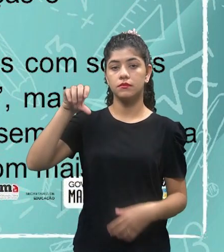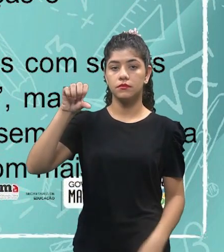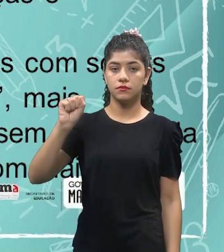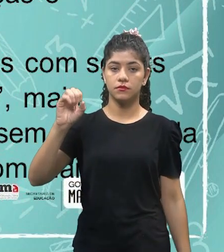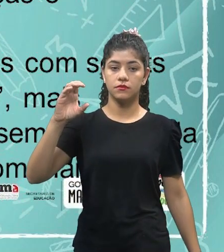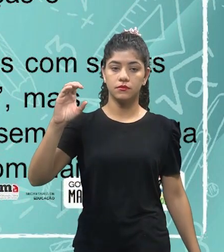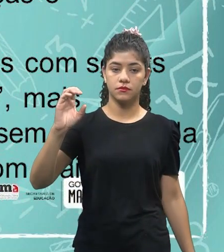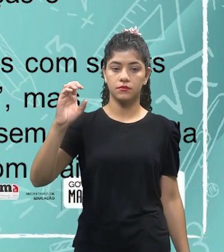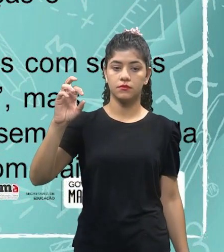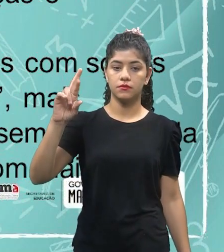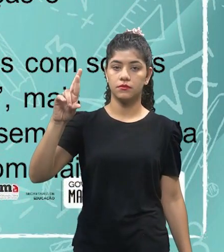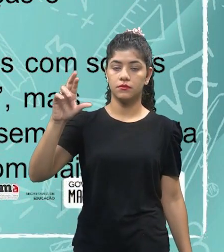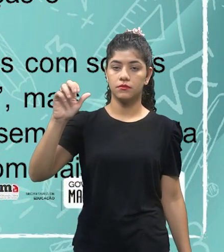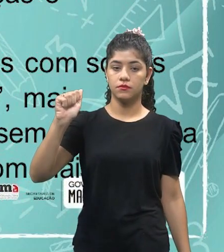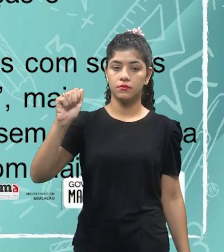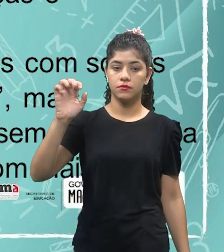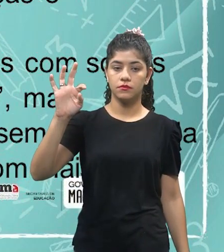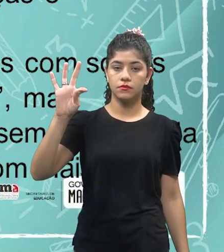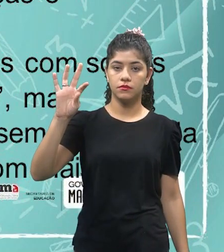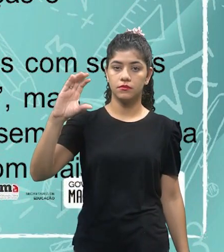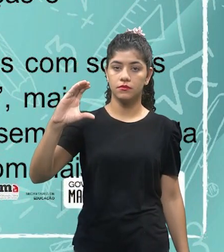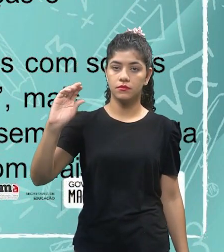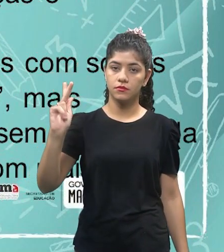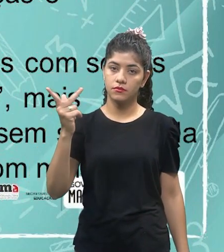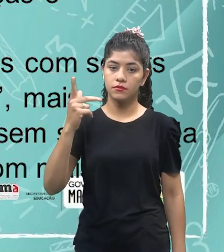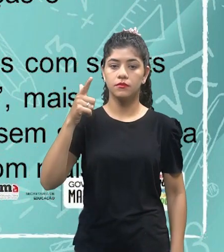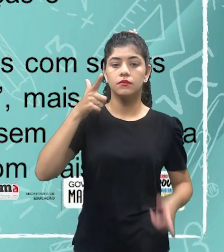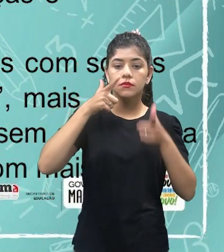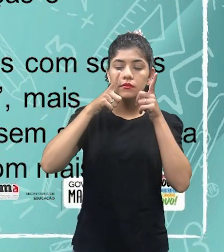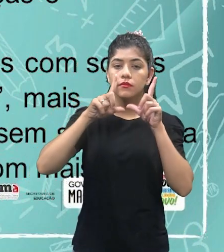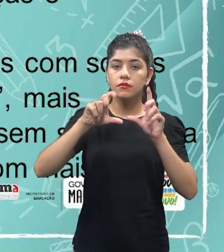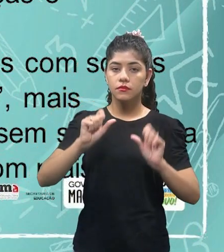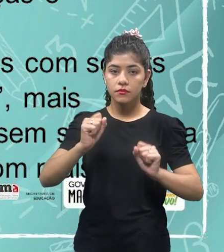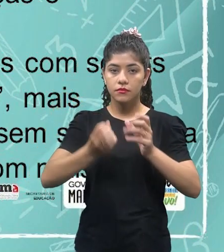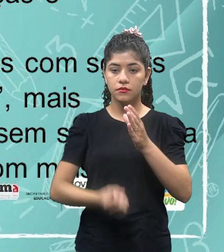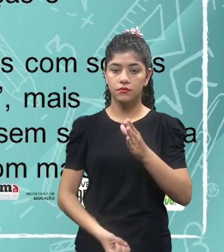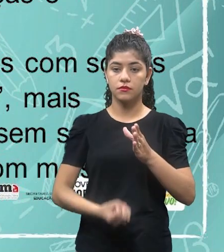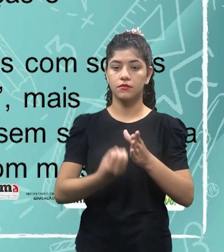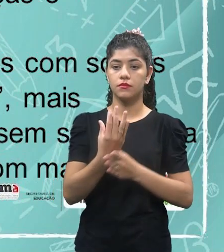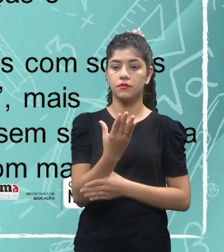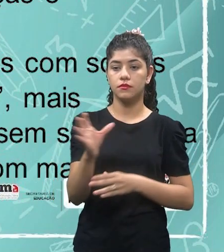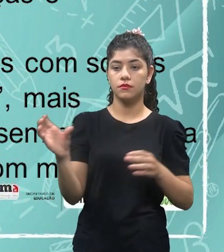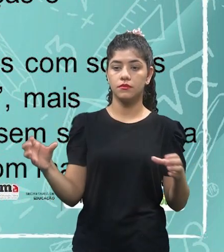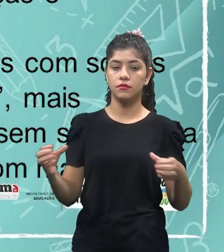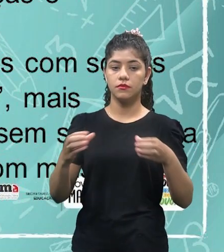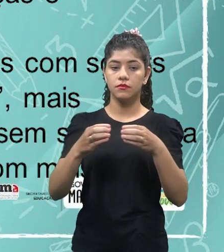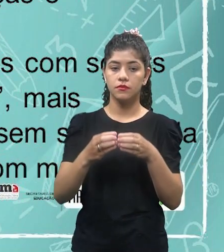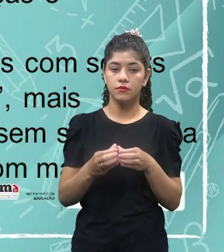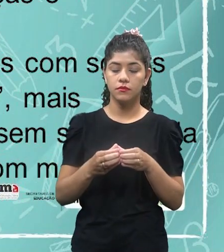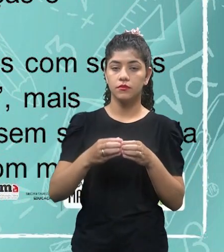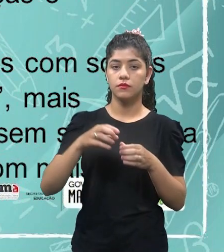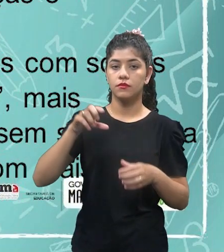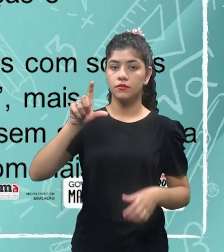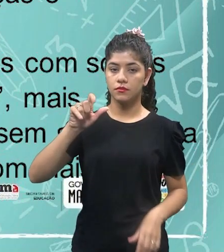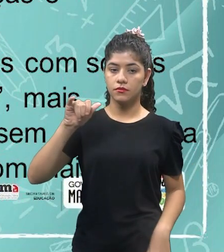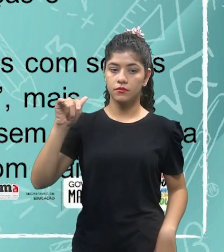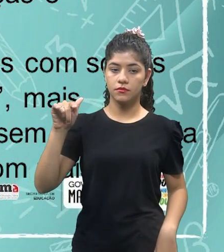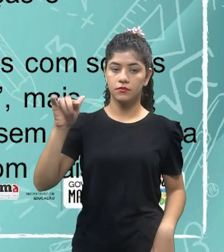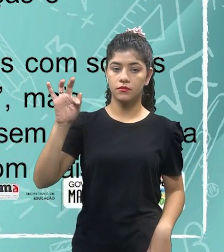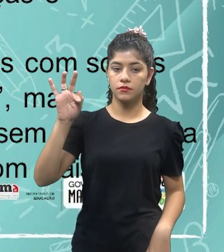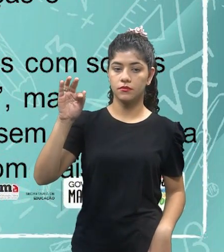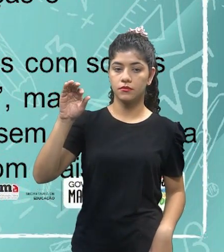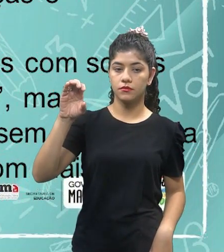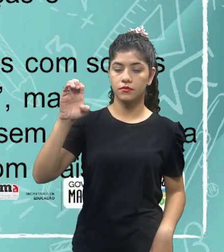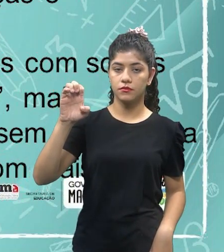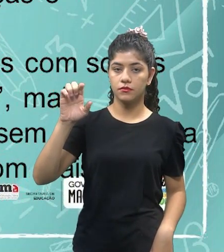tá? O Scratch é uma linguagem de programação criada pelo grupo Lifelong